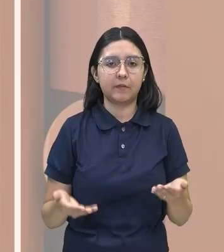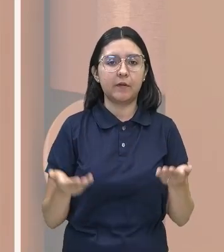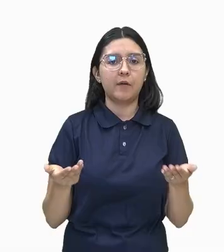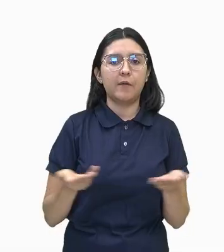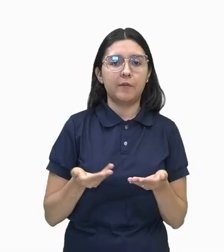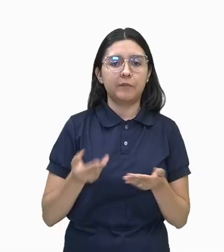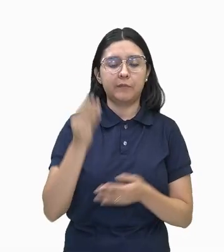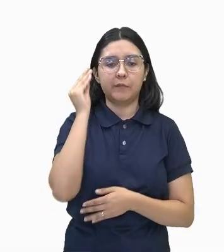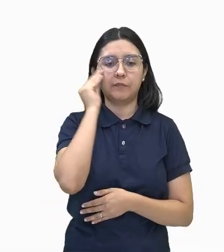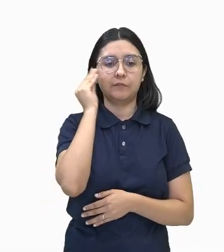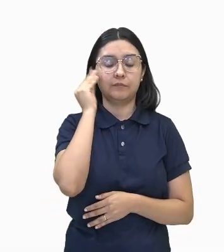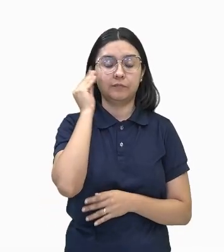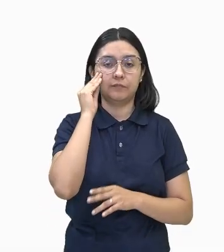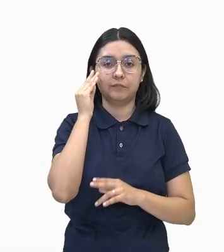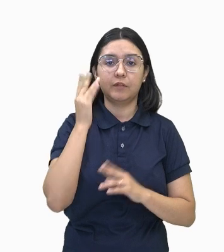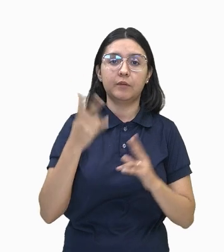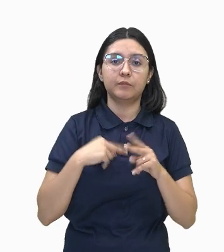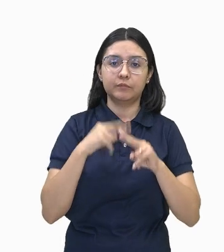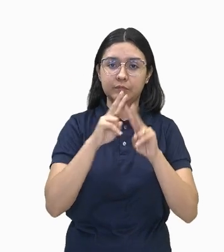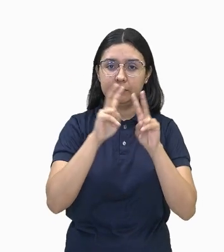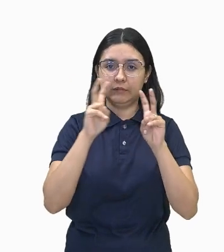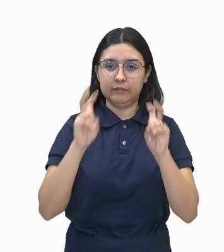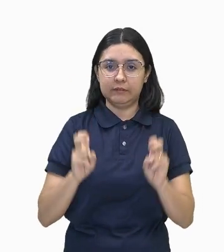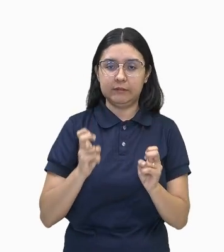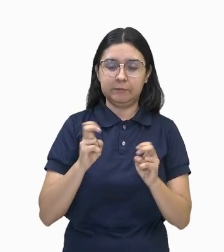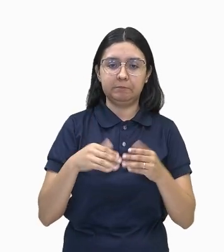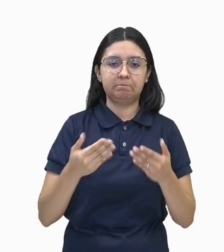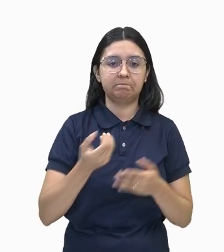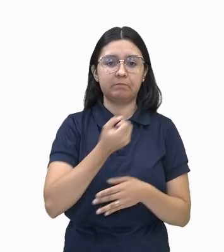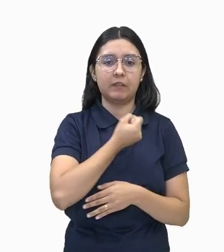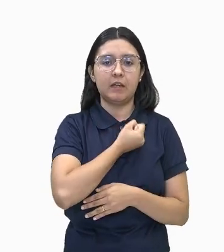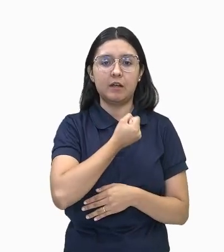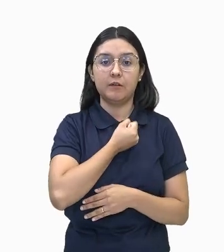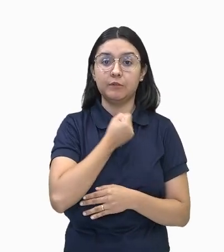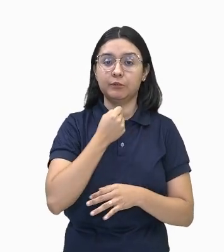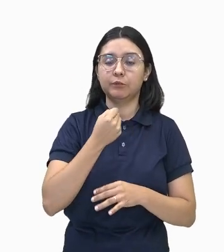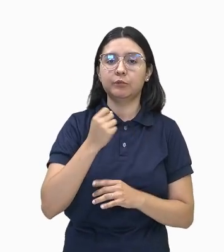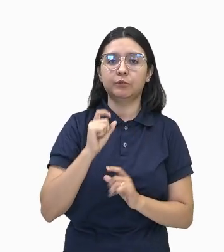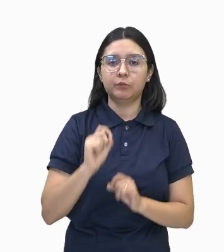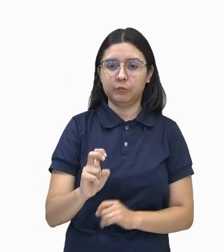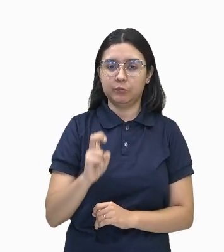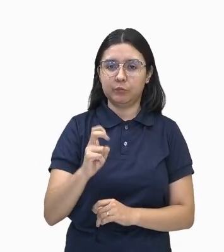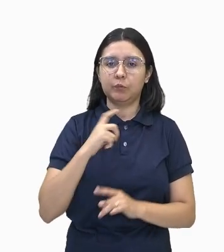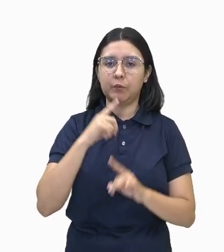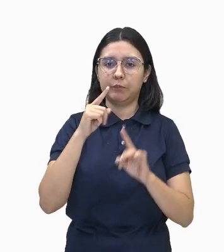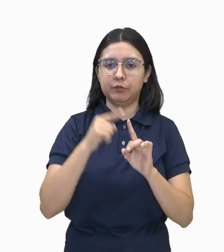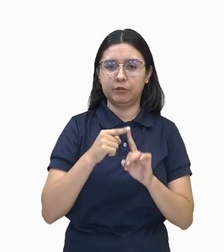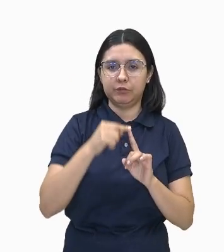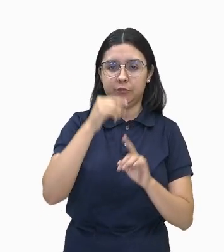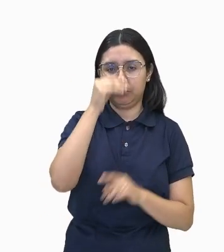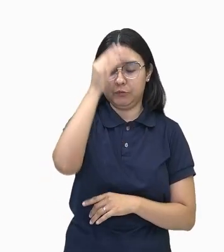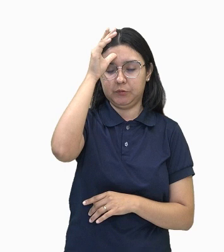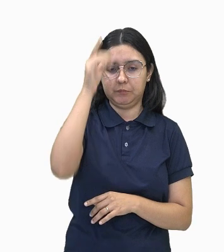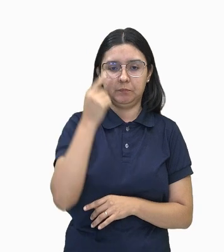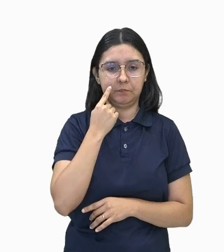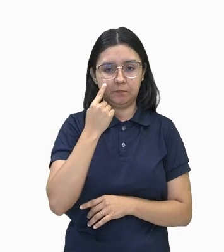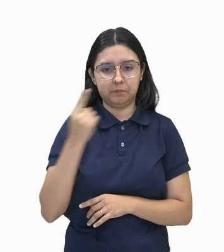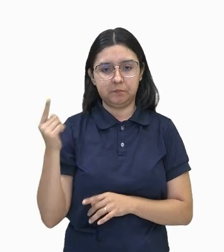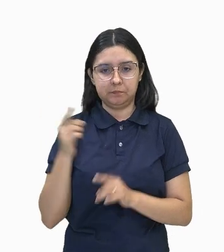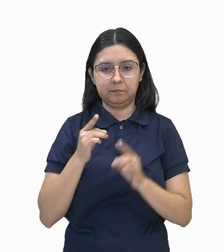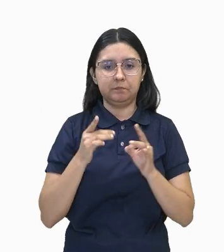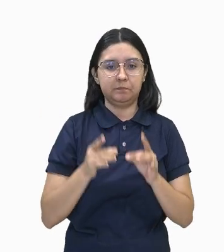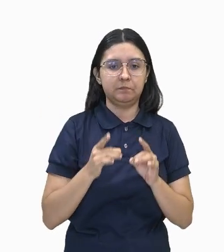tema de nossa aula. Vamos lá, galera. Aula de número 5, objeto de conhecimento, o renascimento comercial e